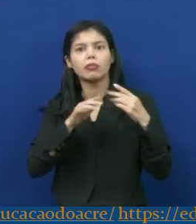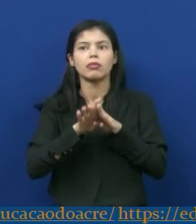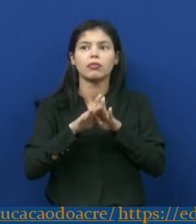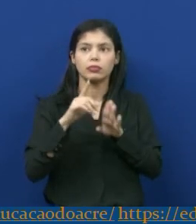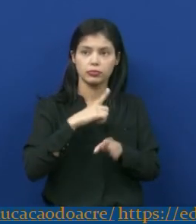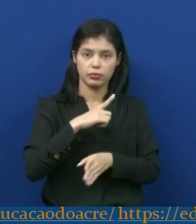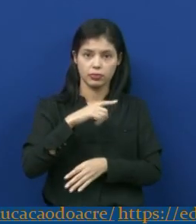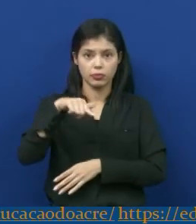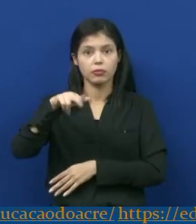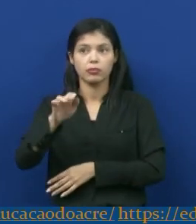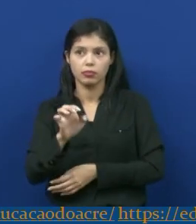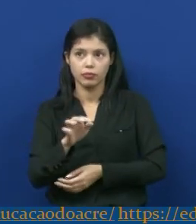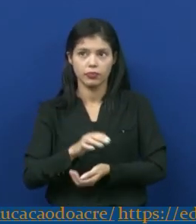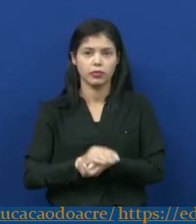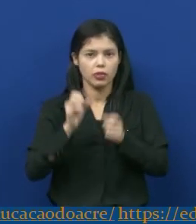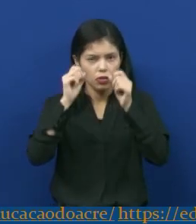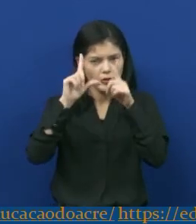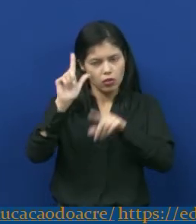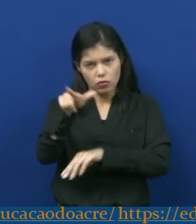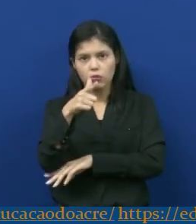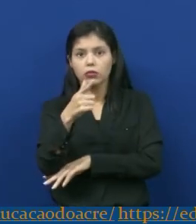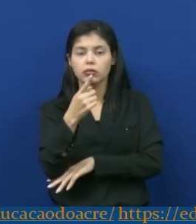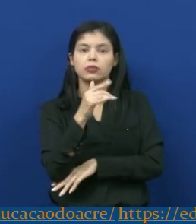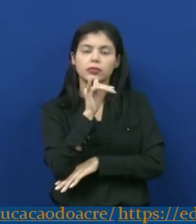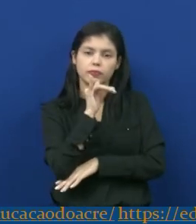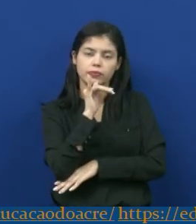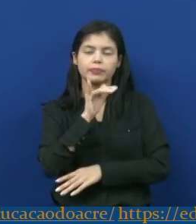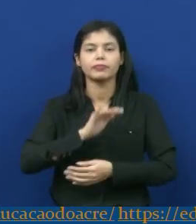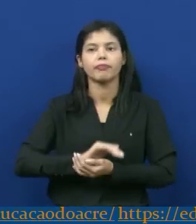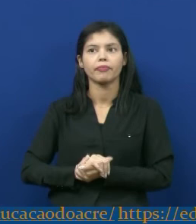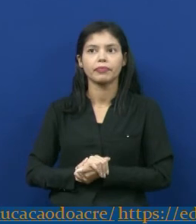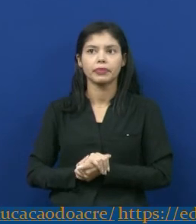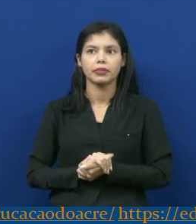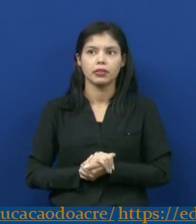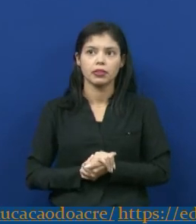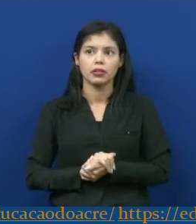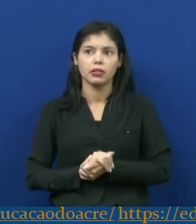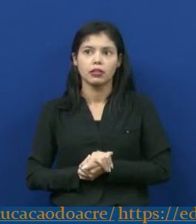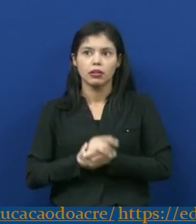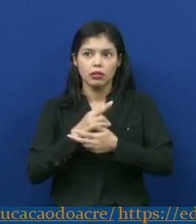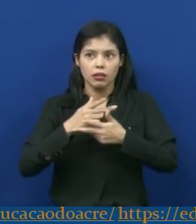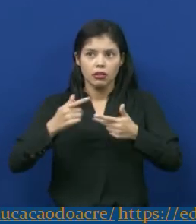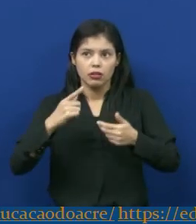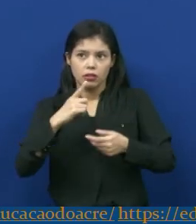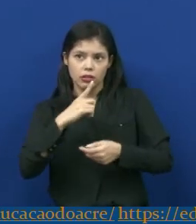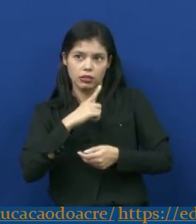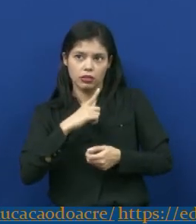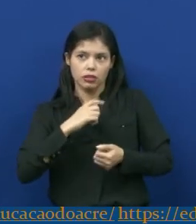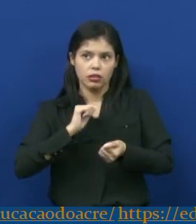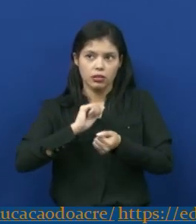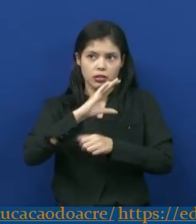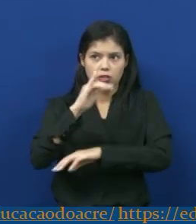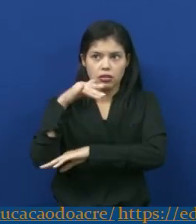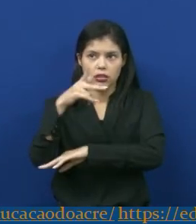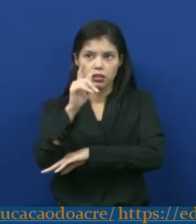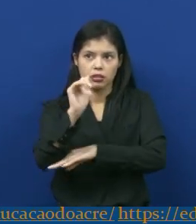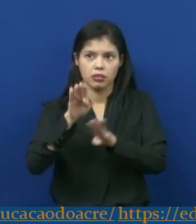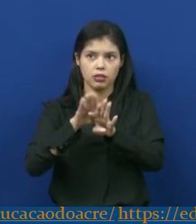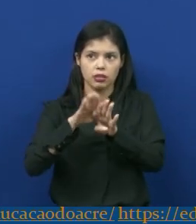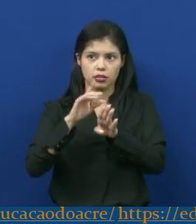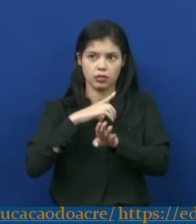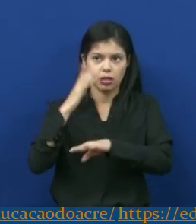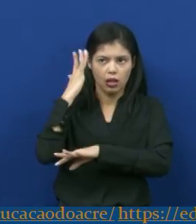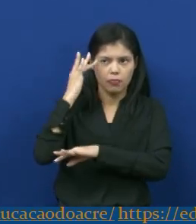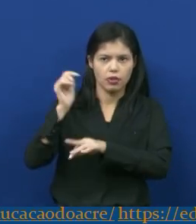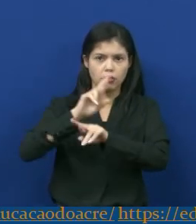que. Vamos observar mais um exemplo. Algo tiene que cambiar em ti hoje para que mañana